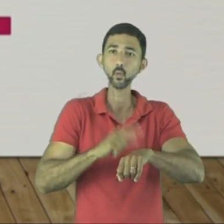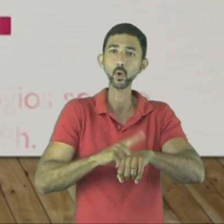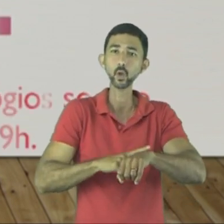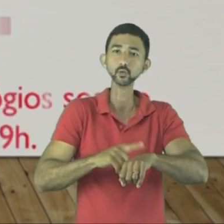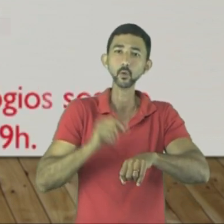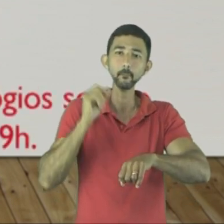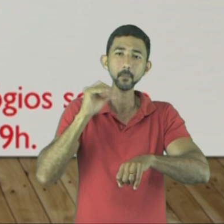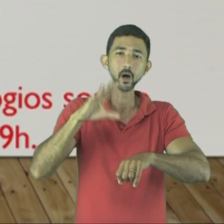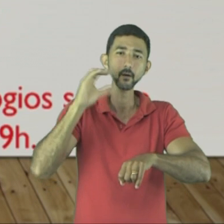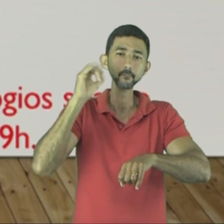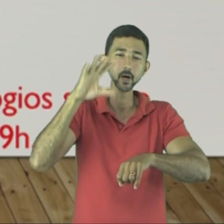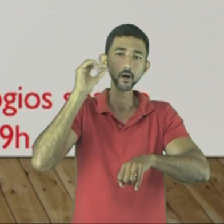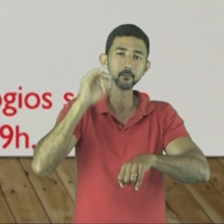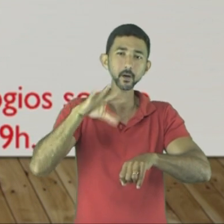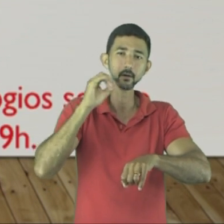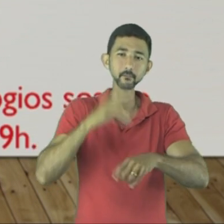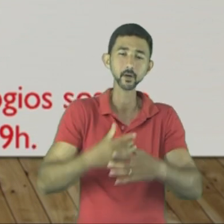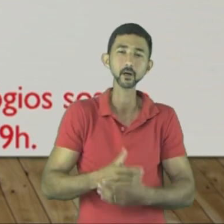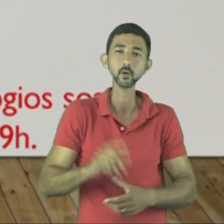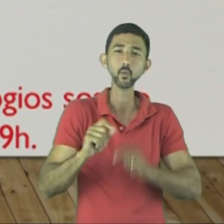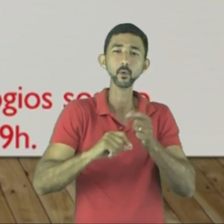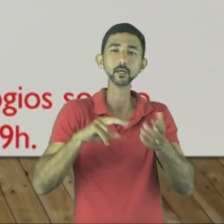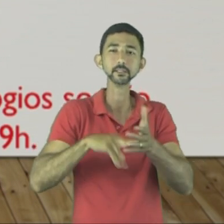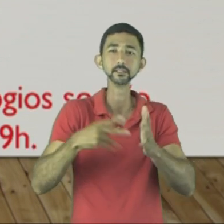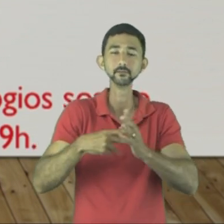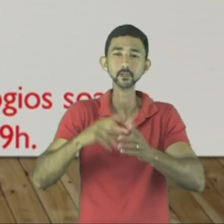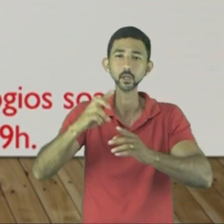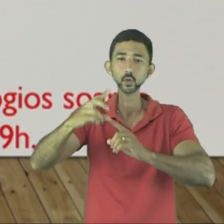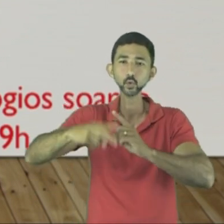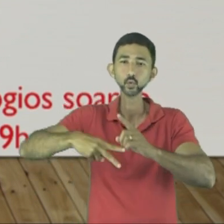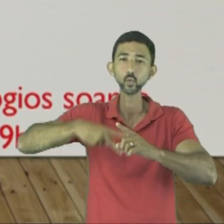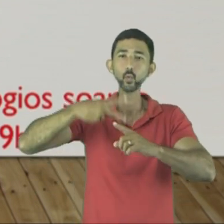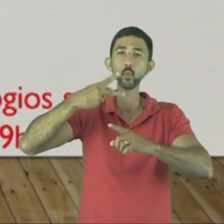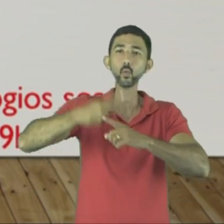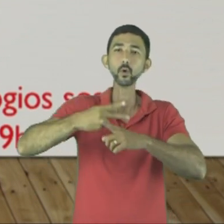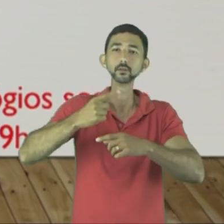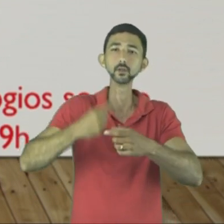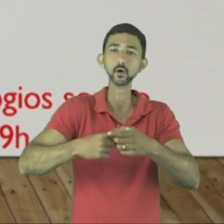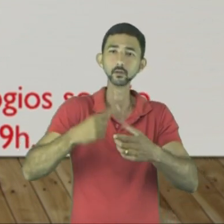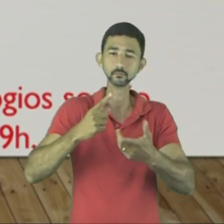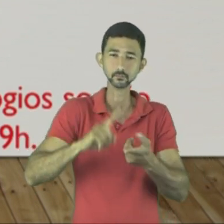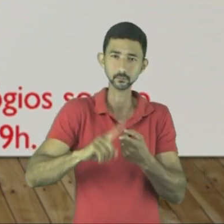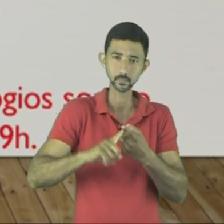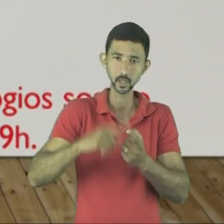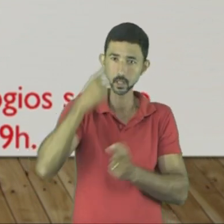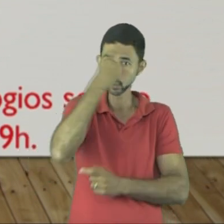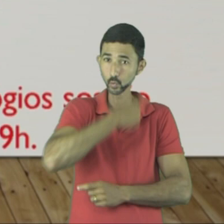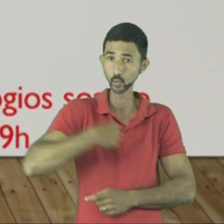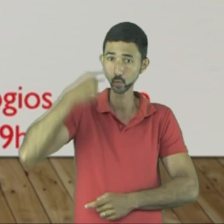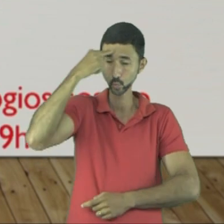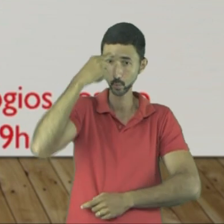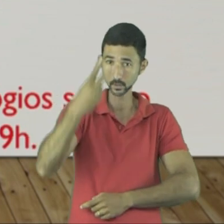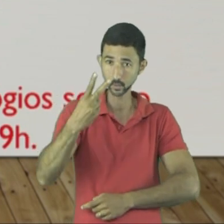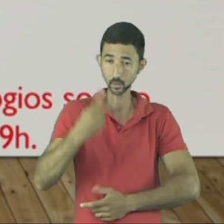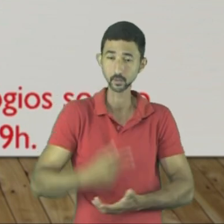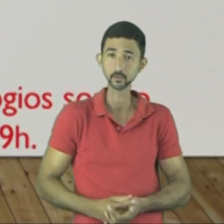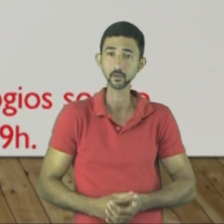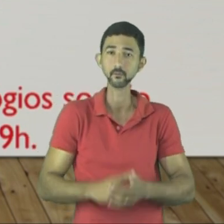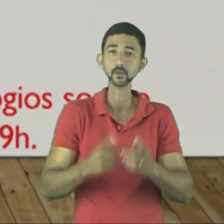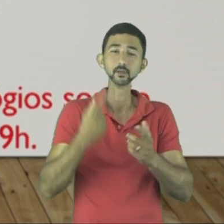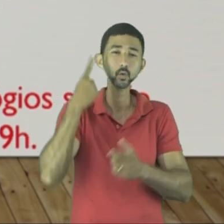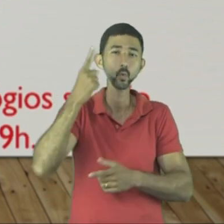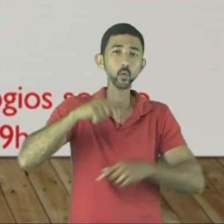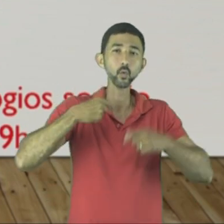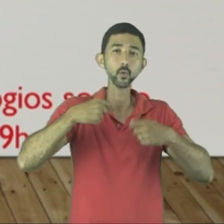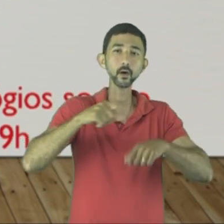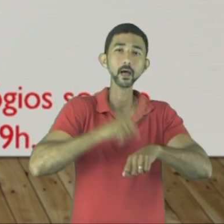7 horas, significa que após 2 horas eles tocarão juntos novamente. Portanto, os dois relógios soarão